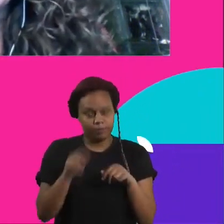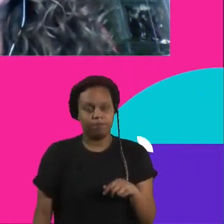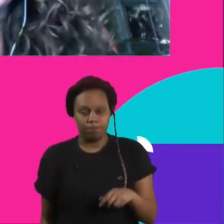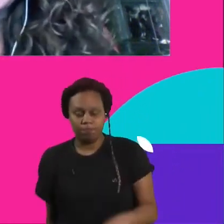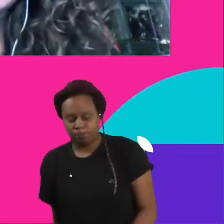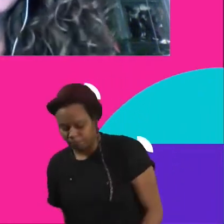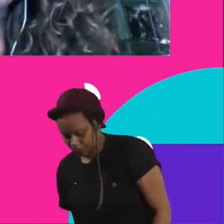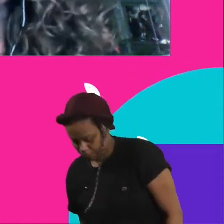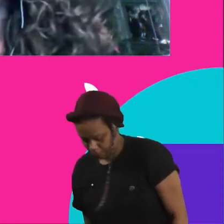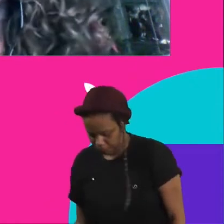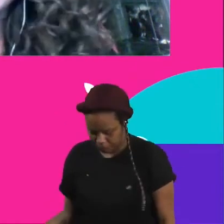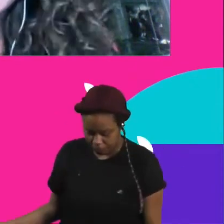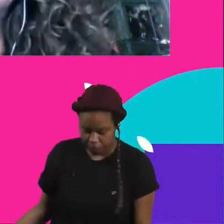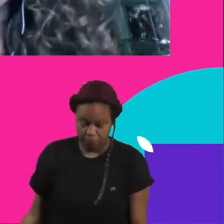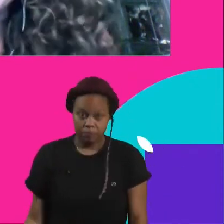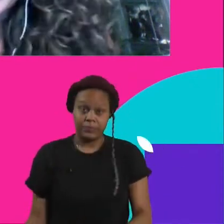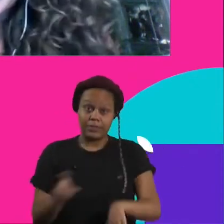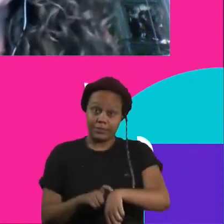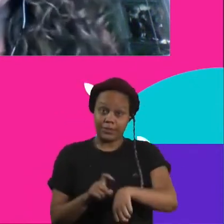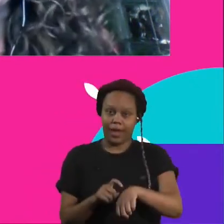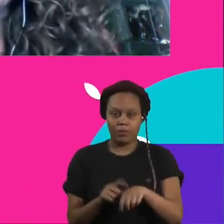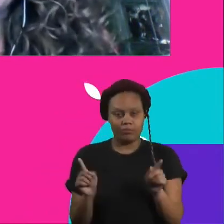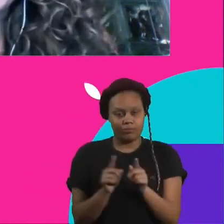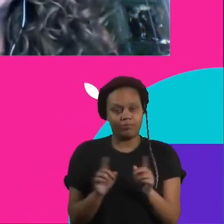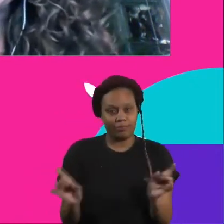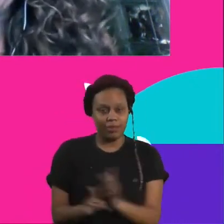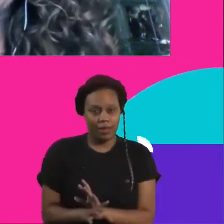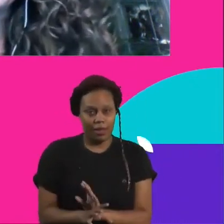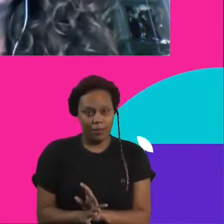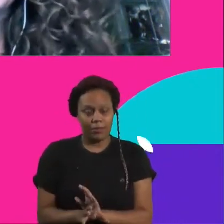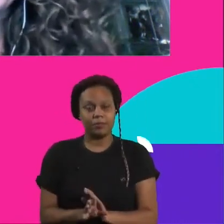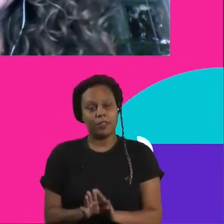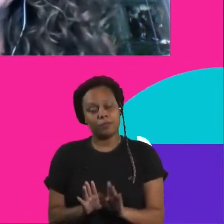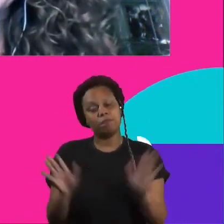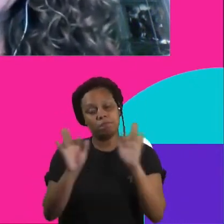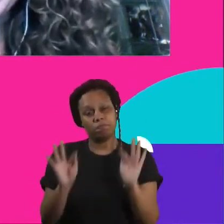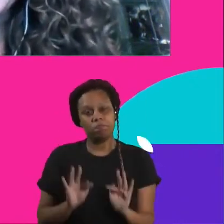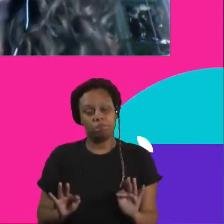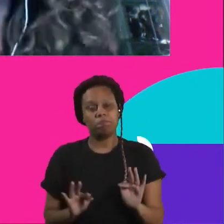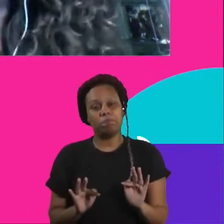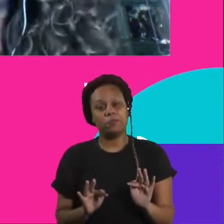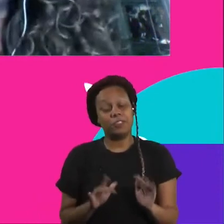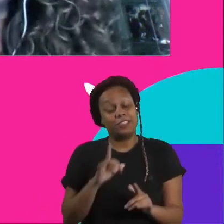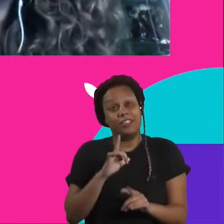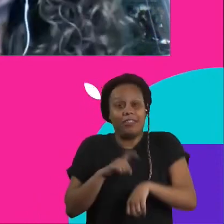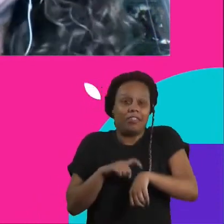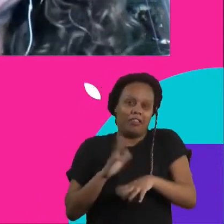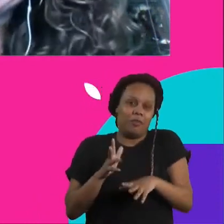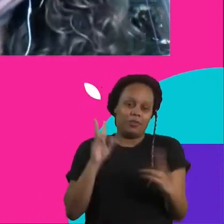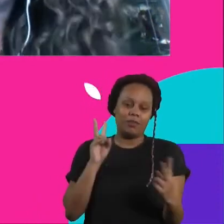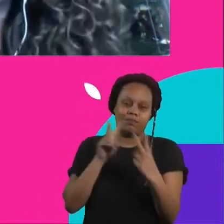está acabando. Capra, foi uma alegria imensa a gente estar conversando de novo, fazia muito tempo que a gente não se via, e